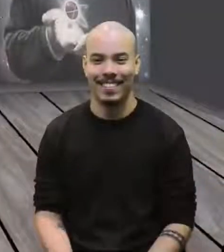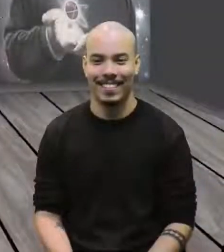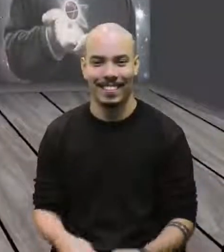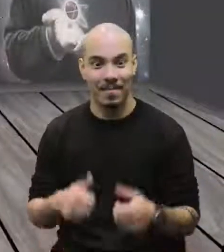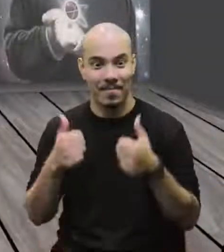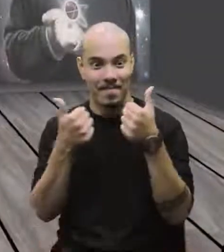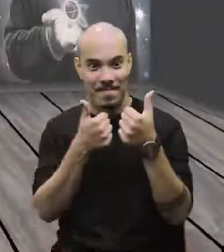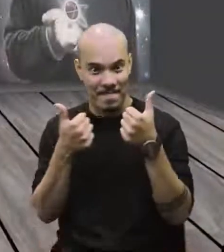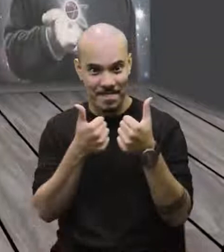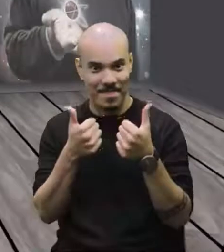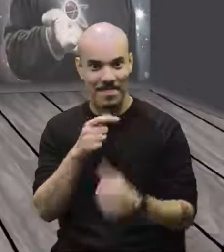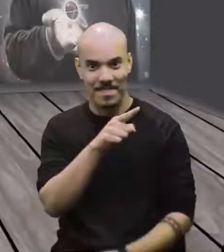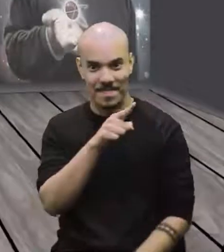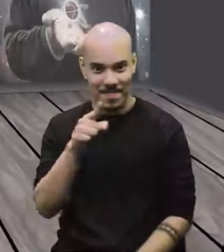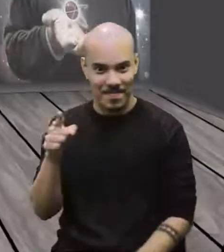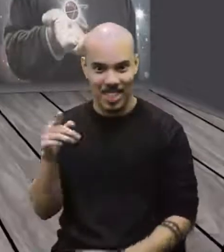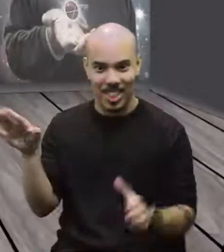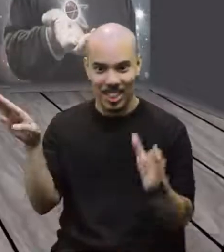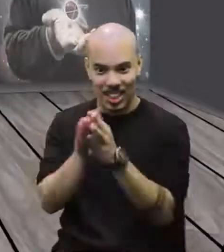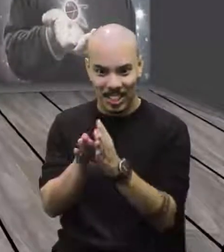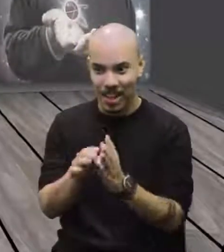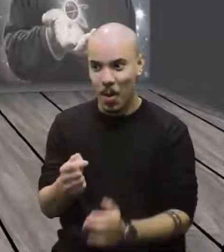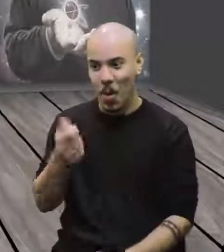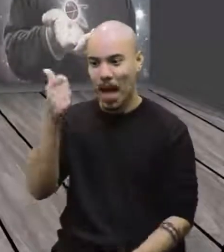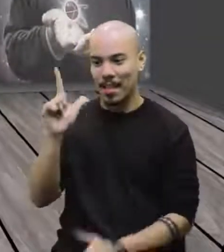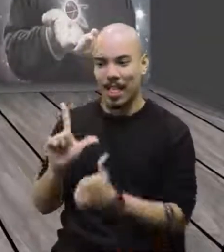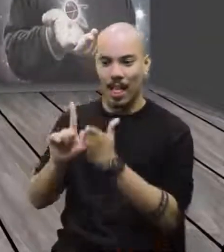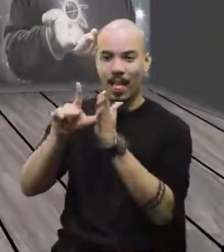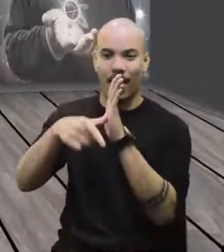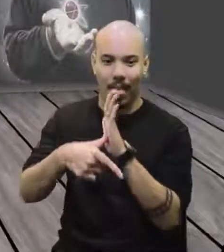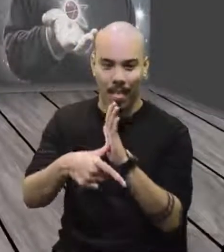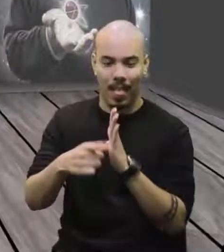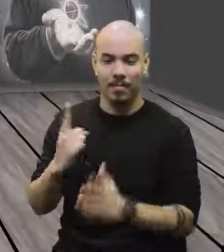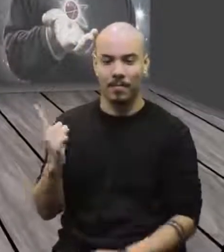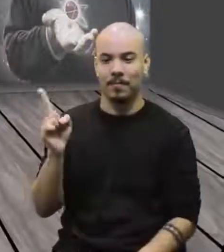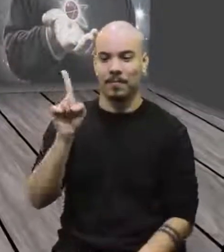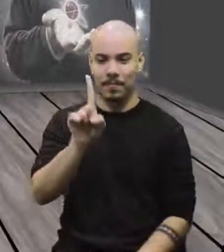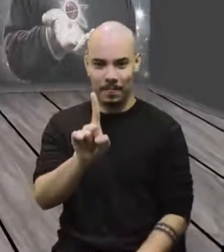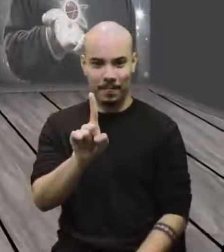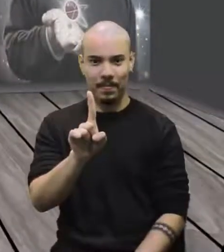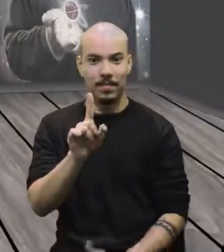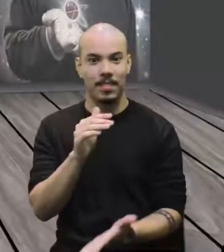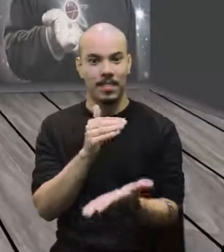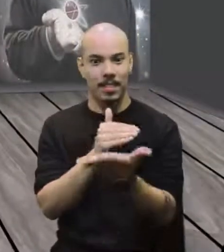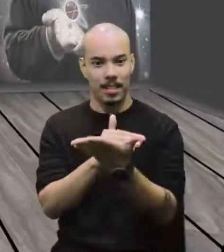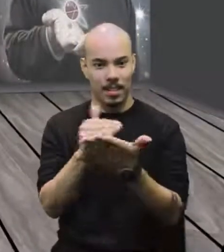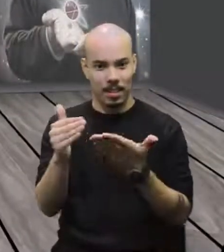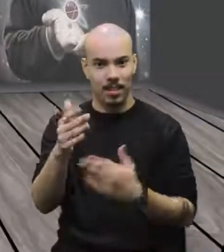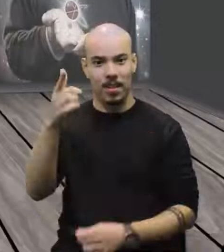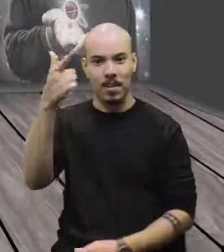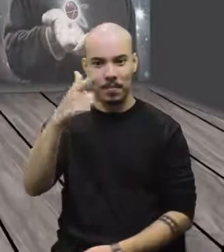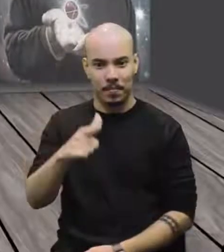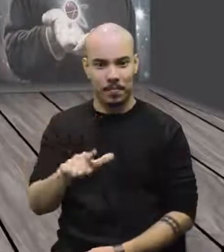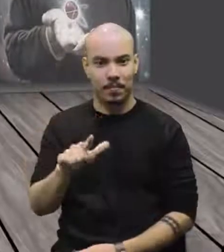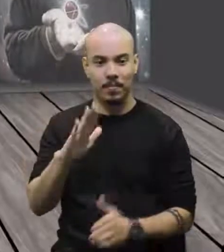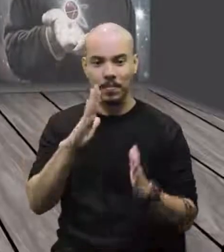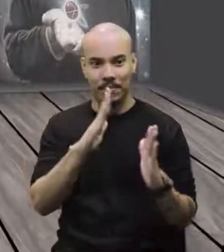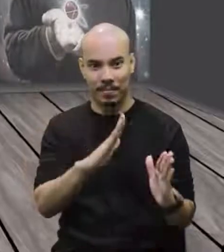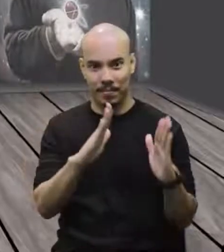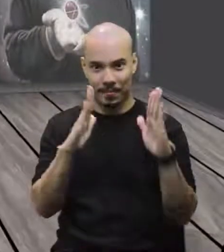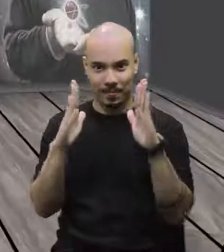E aí, pessoal? Cheguei a tempo, quase que eu me atrasei, mas vamos lá. Começando mais uma